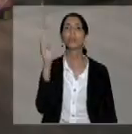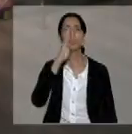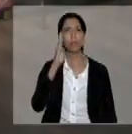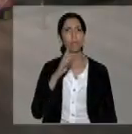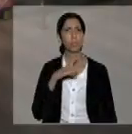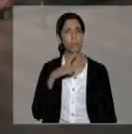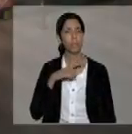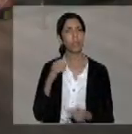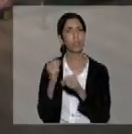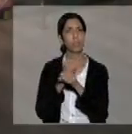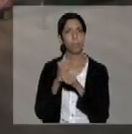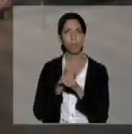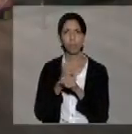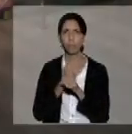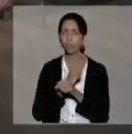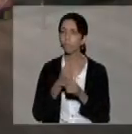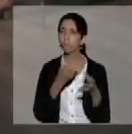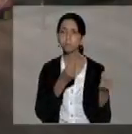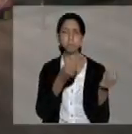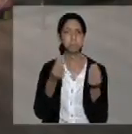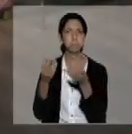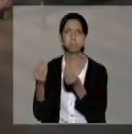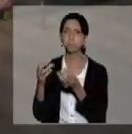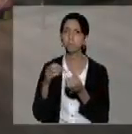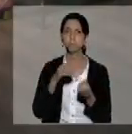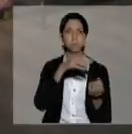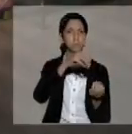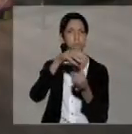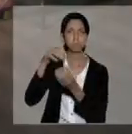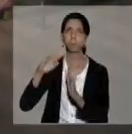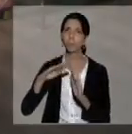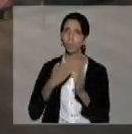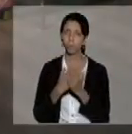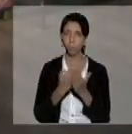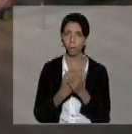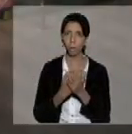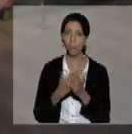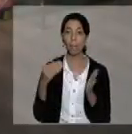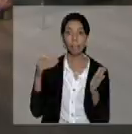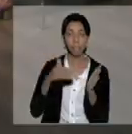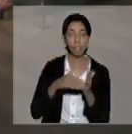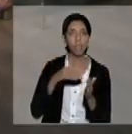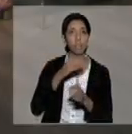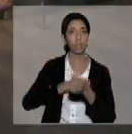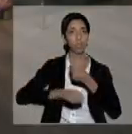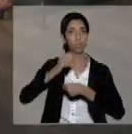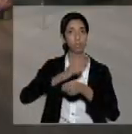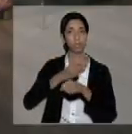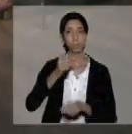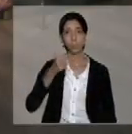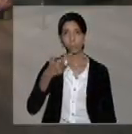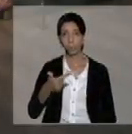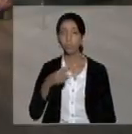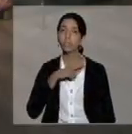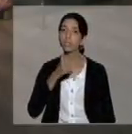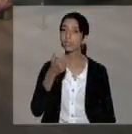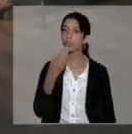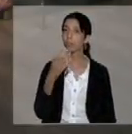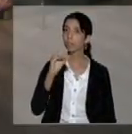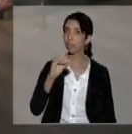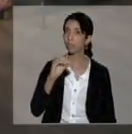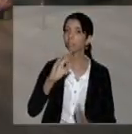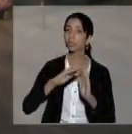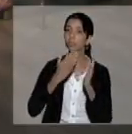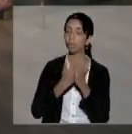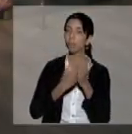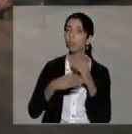nos últimos anos uma explosão de escolas técnicas. Nós tínhamos até o ano 2002 140 escolas técnicas